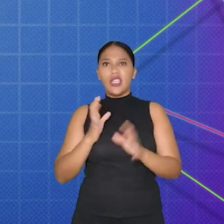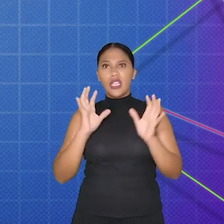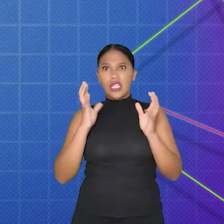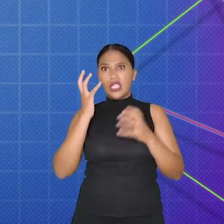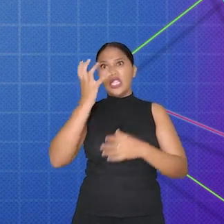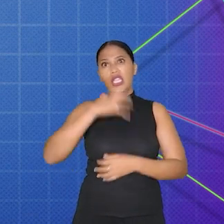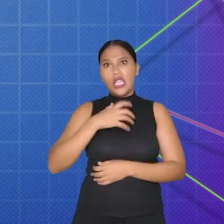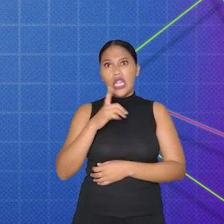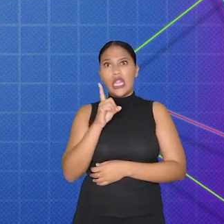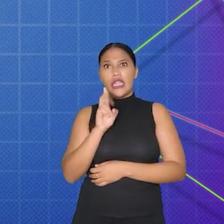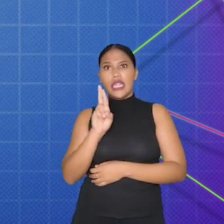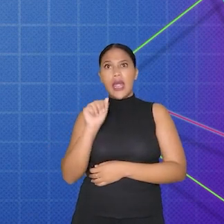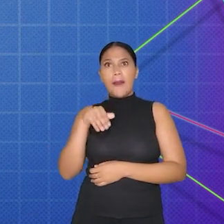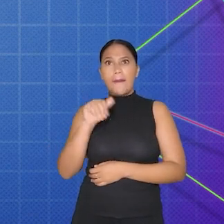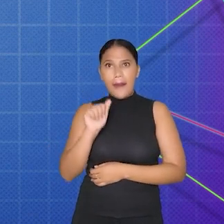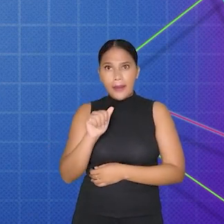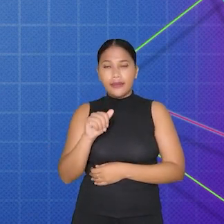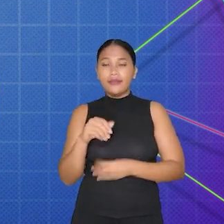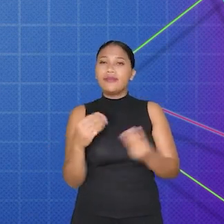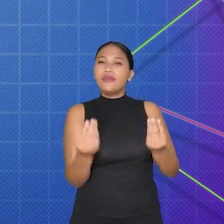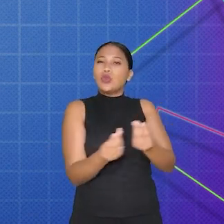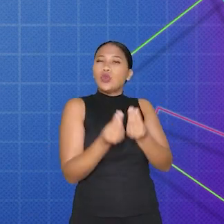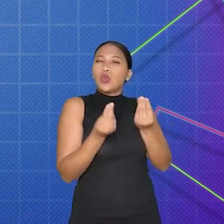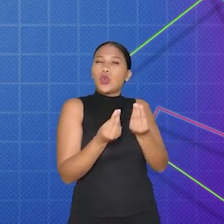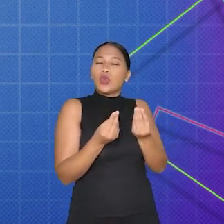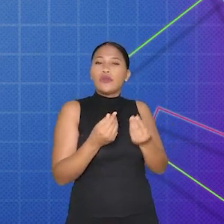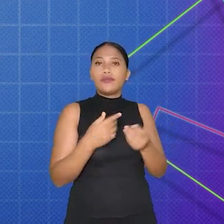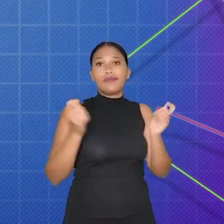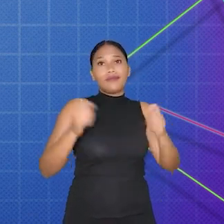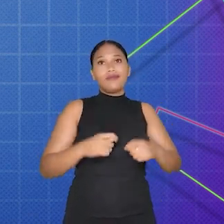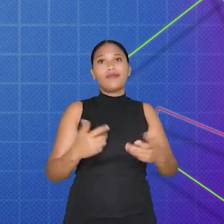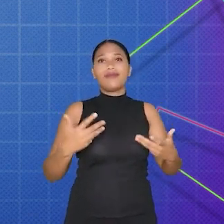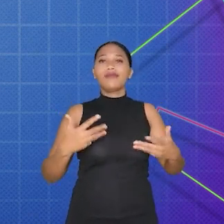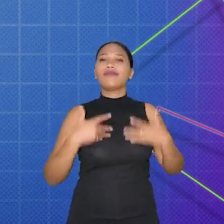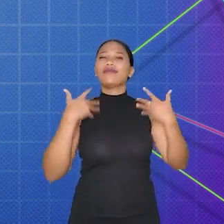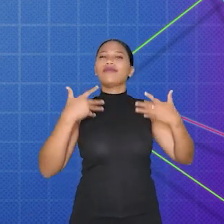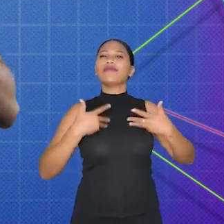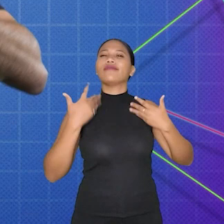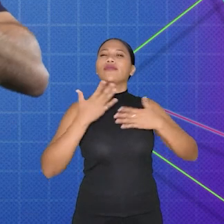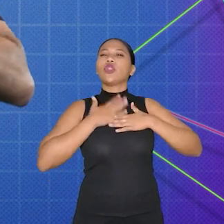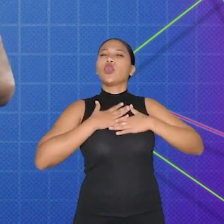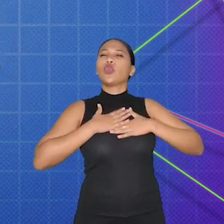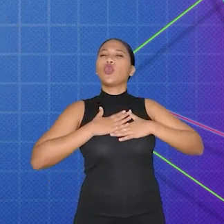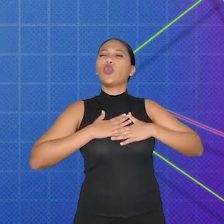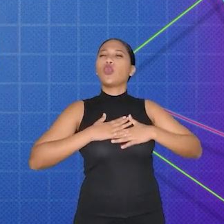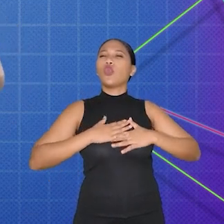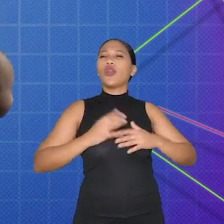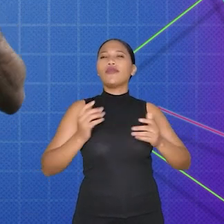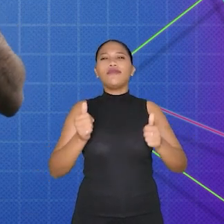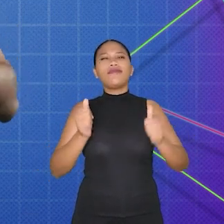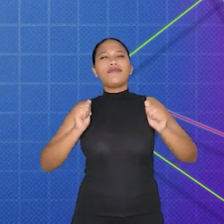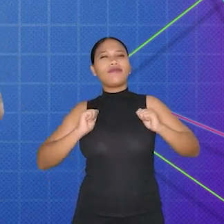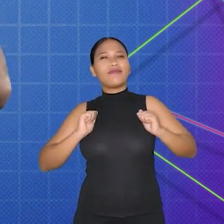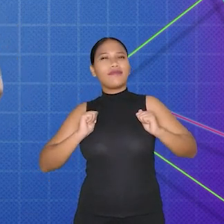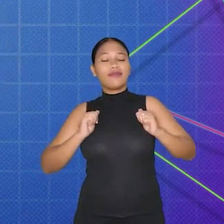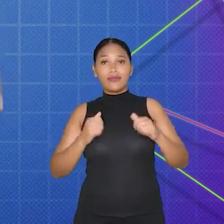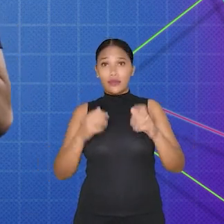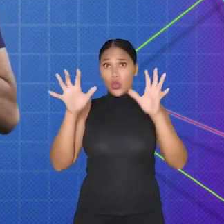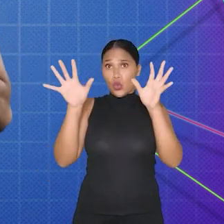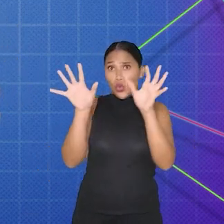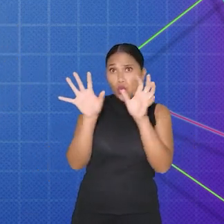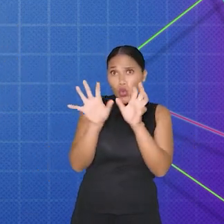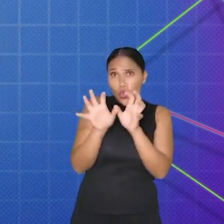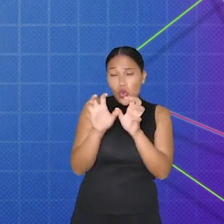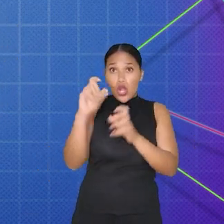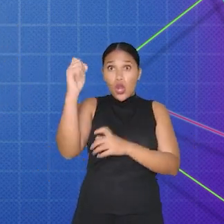mais dramático, enquanto sombras mais suaves e sutis podem ser usadas para criar um ambiente mais tranquilo e aconchegante. A luz